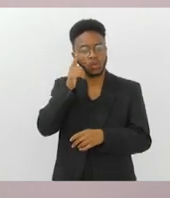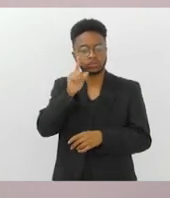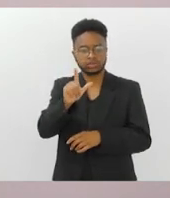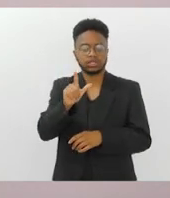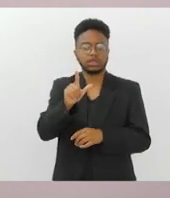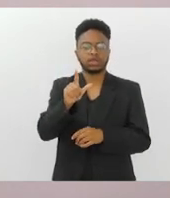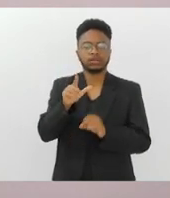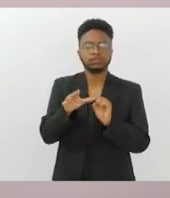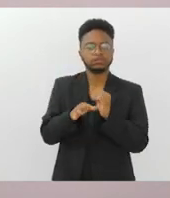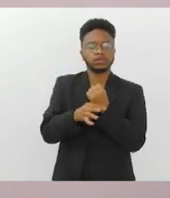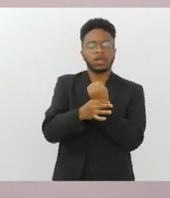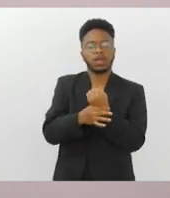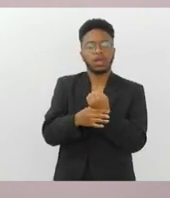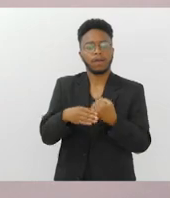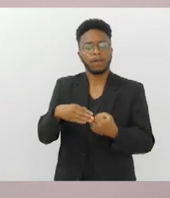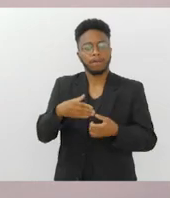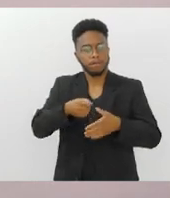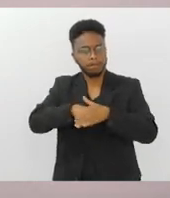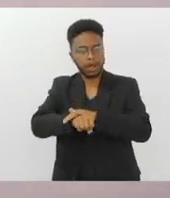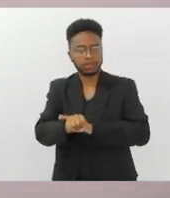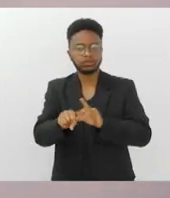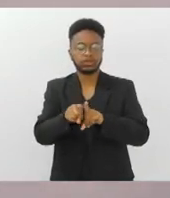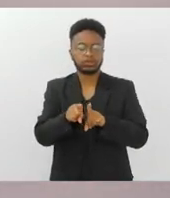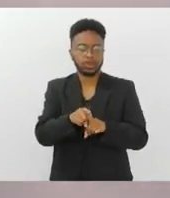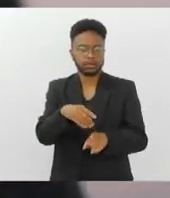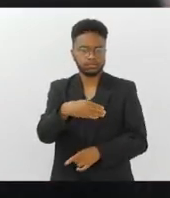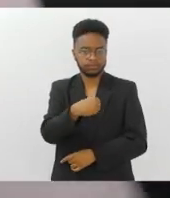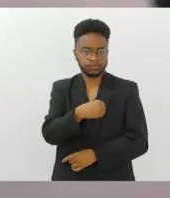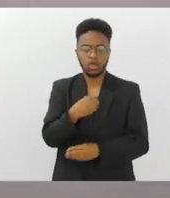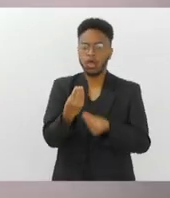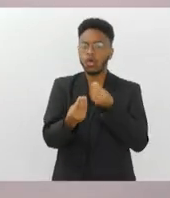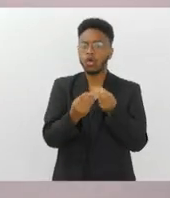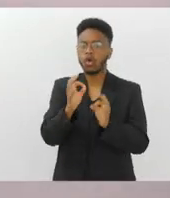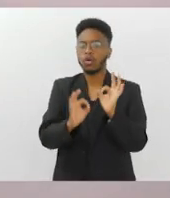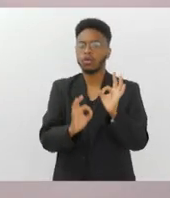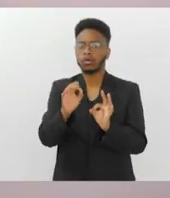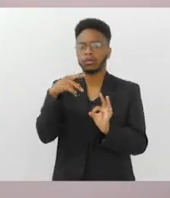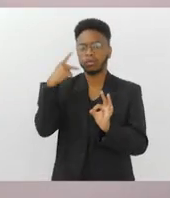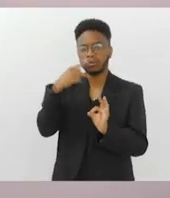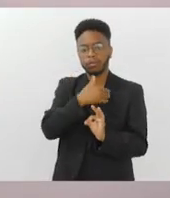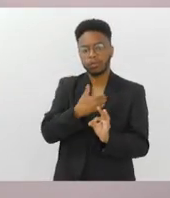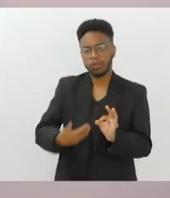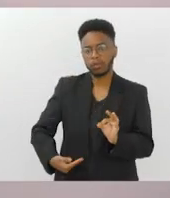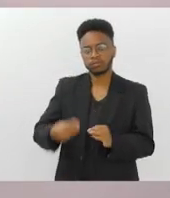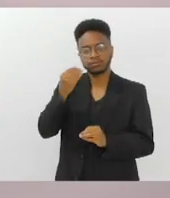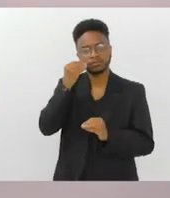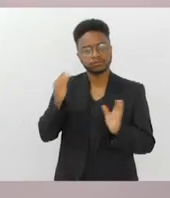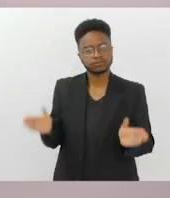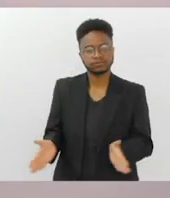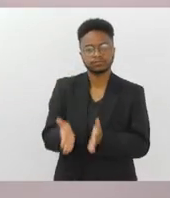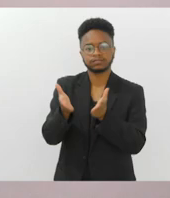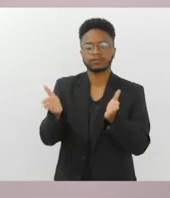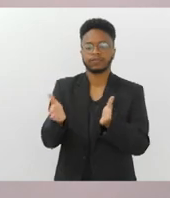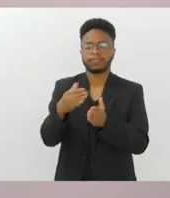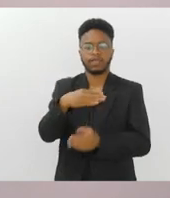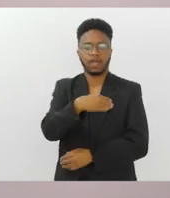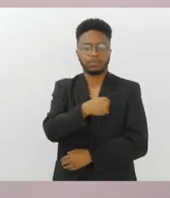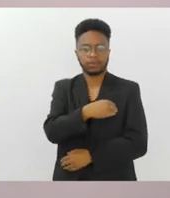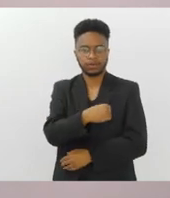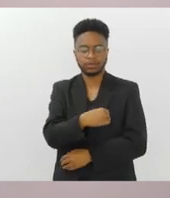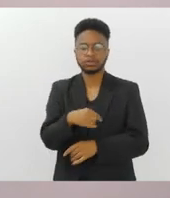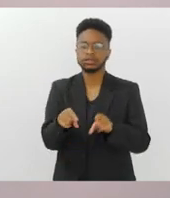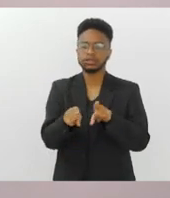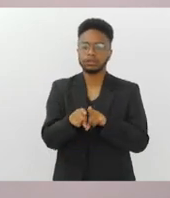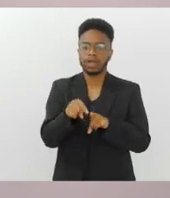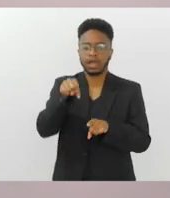desse aleitamento. Como estão organizadas as políticas públicas de incentivo à amamentação